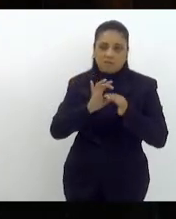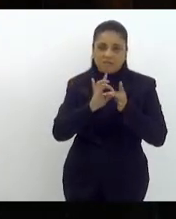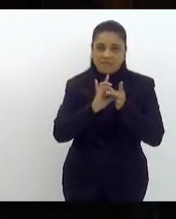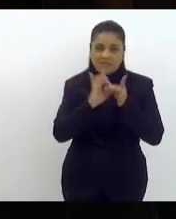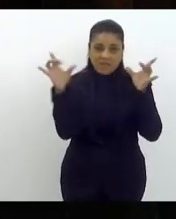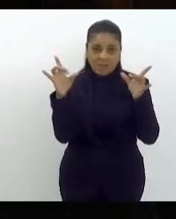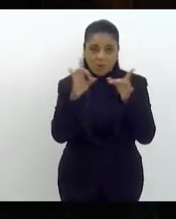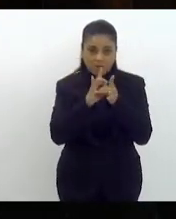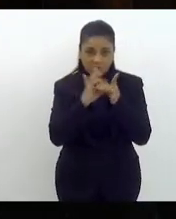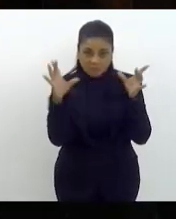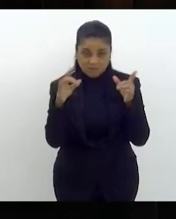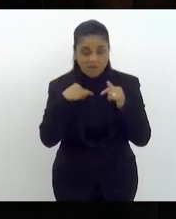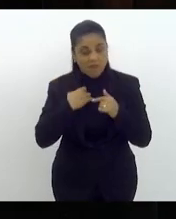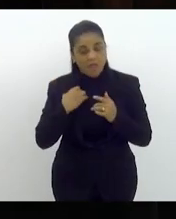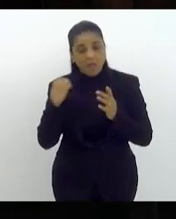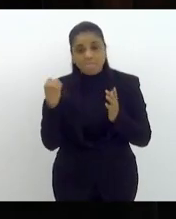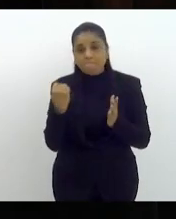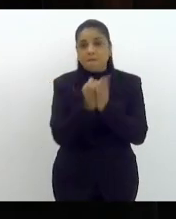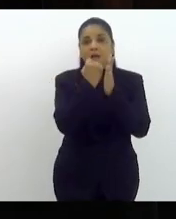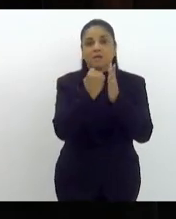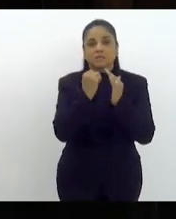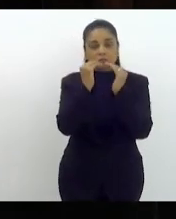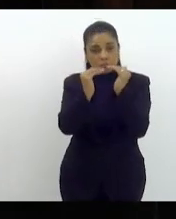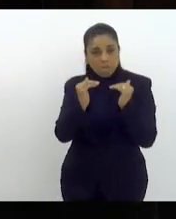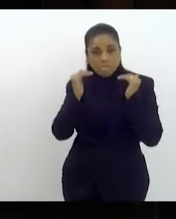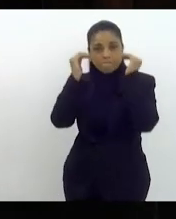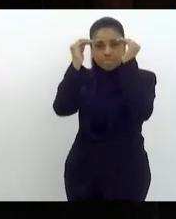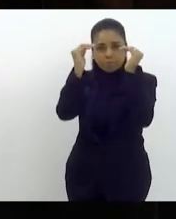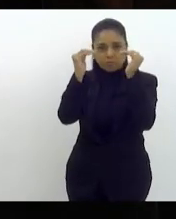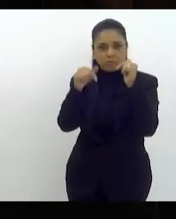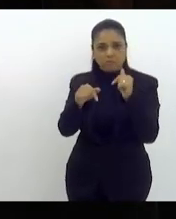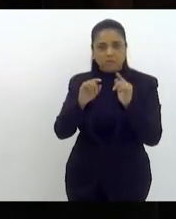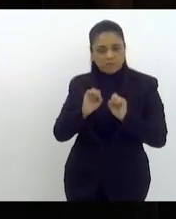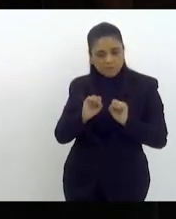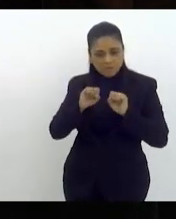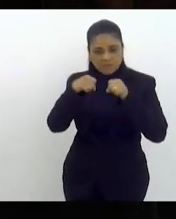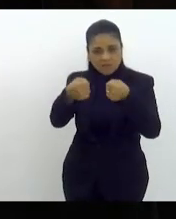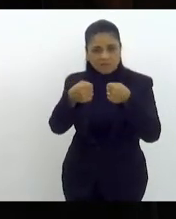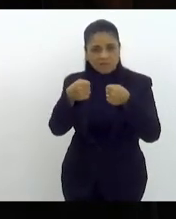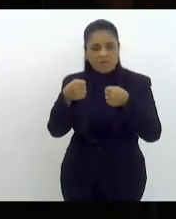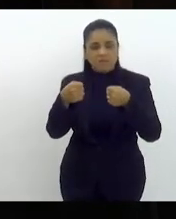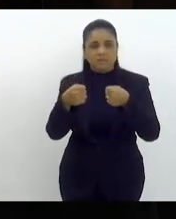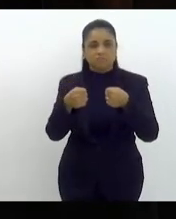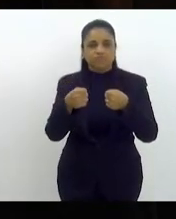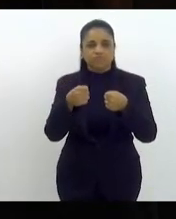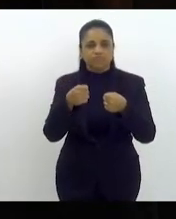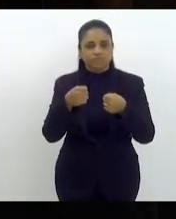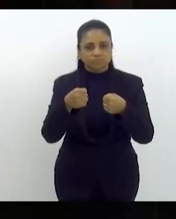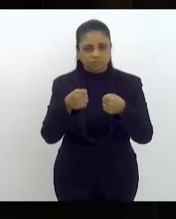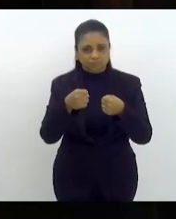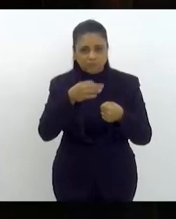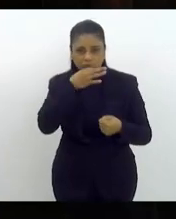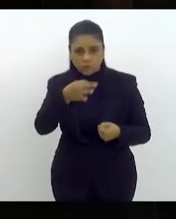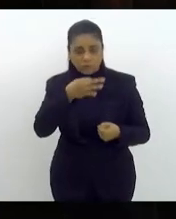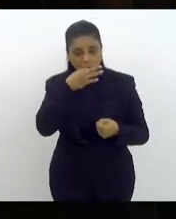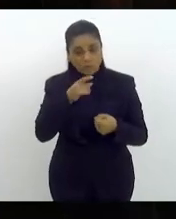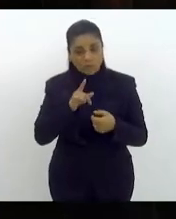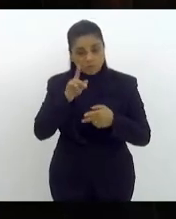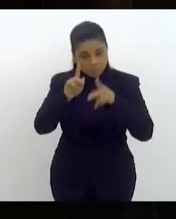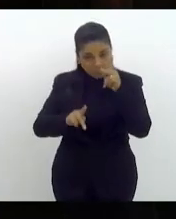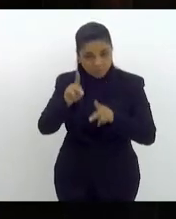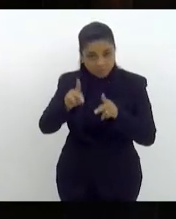marcação de posição é a marcação de posicionamento e defesa das as bandeiras que os eleitores que confiaram em nós